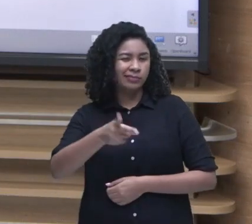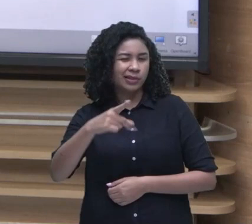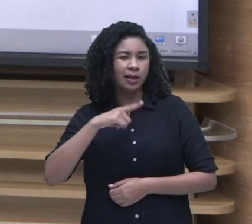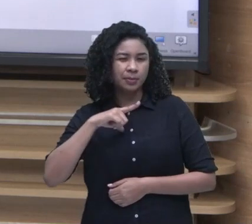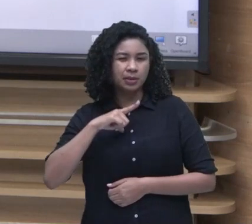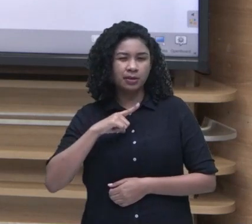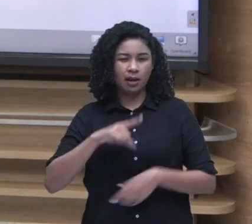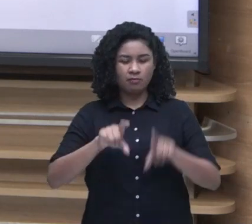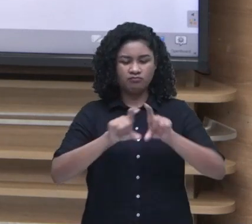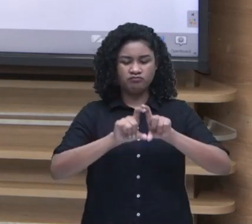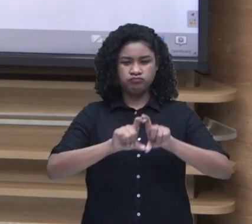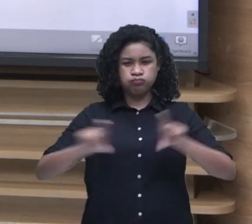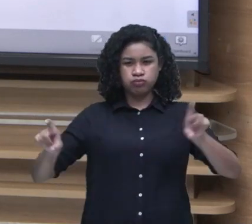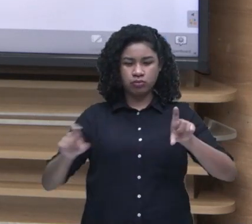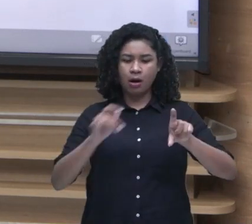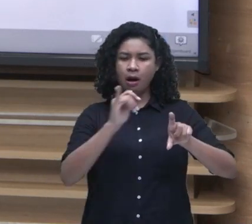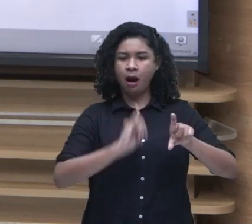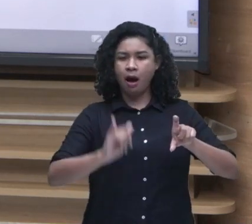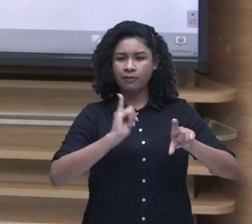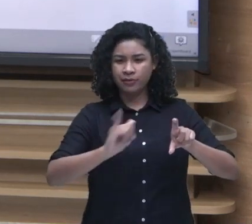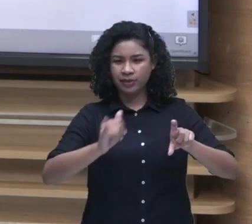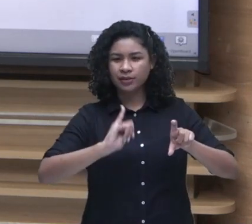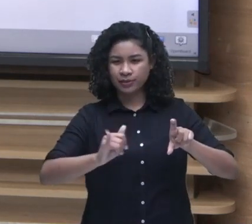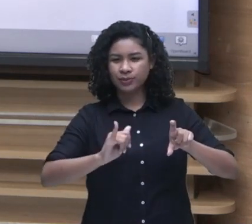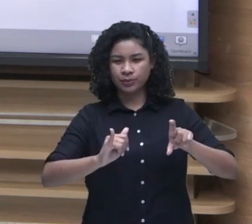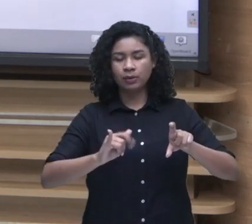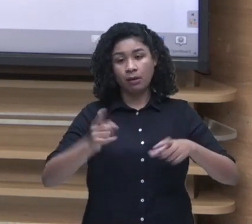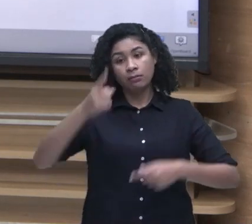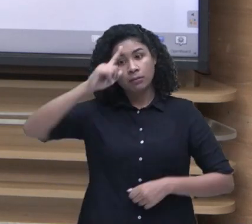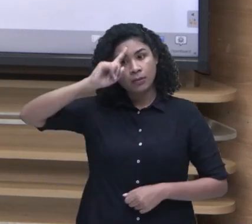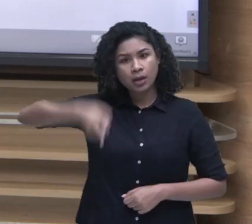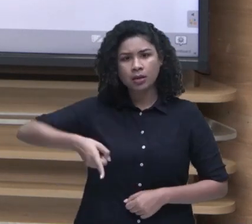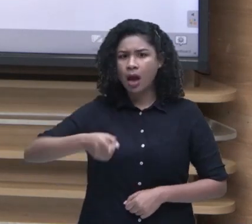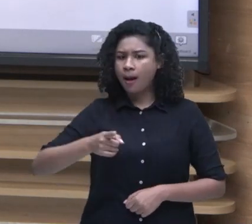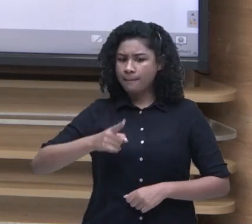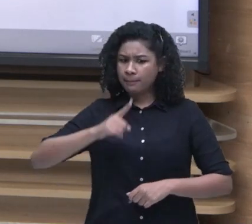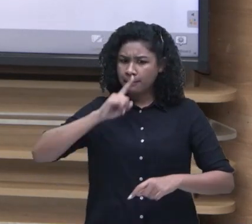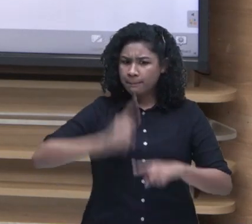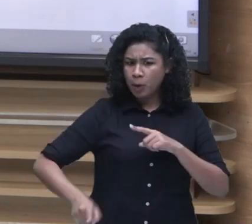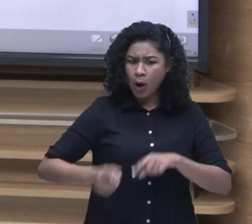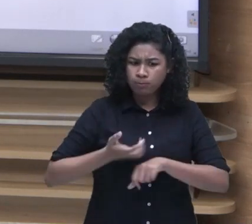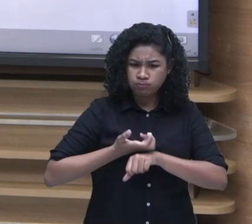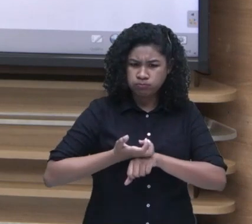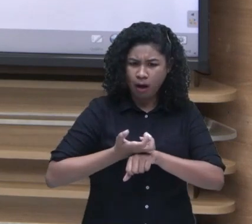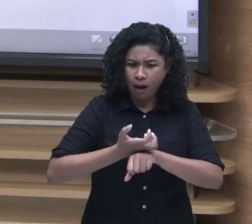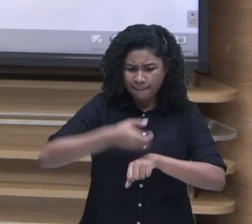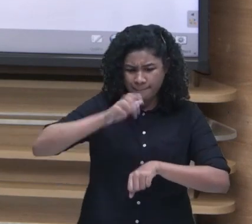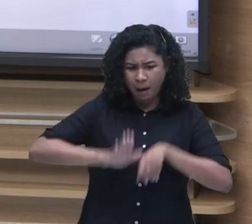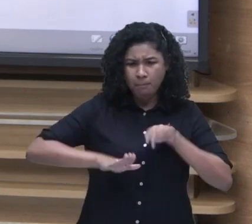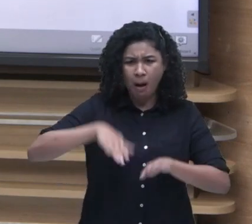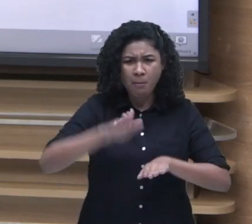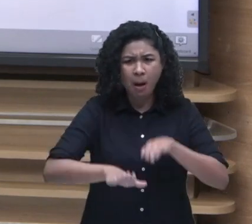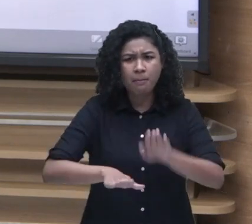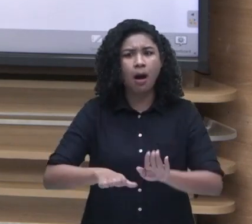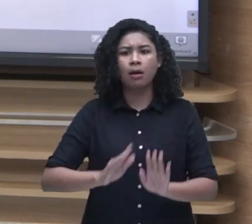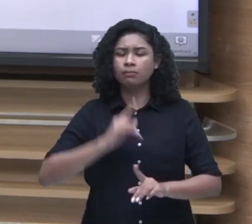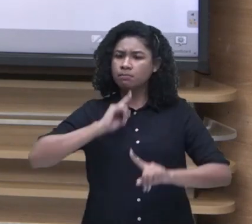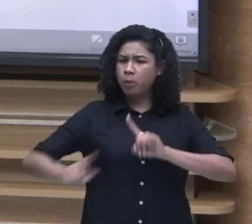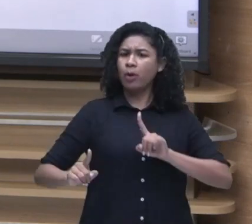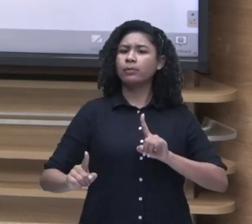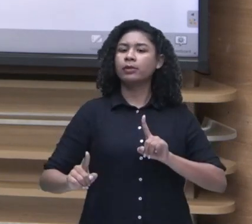aí está dando mesmo uma ordem. Não pise. Olha o não aí, por isso que é